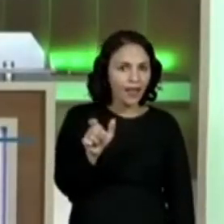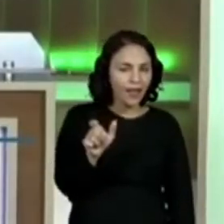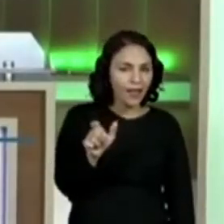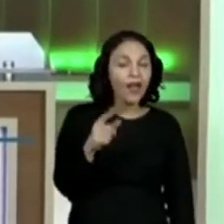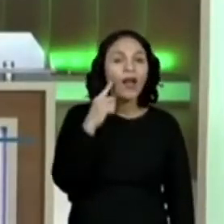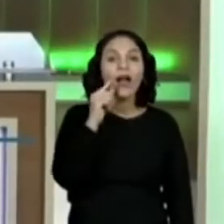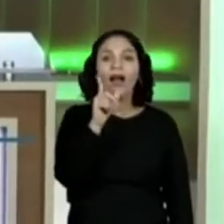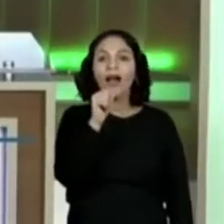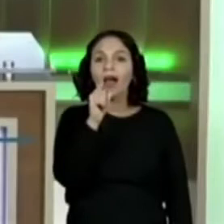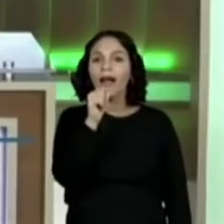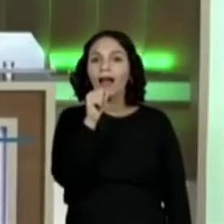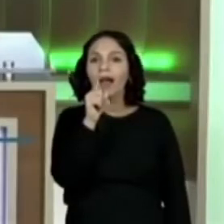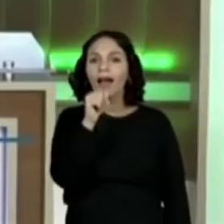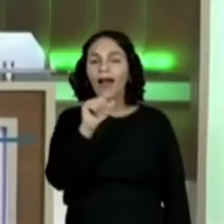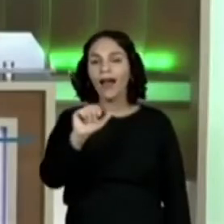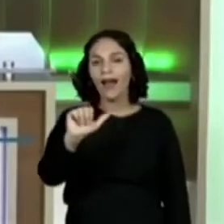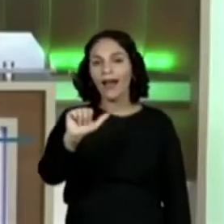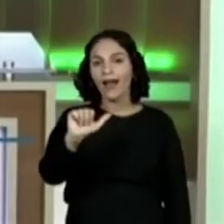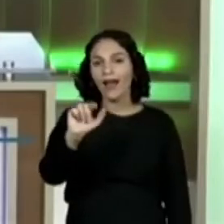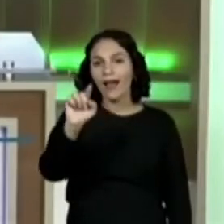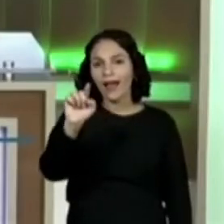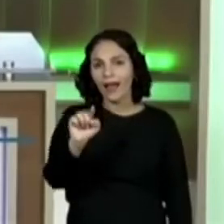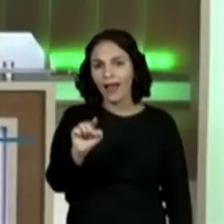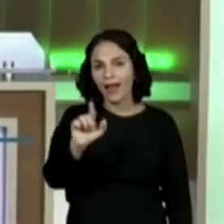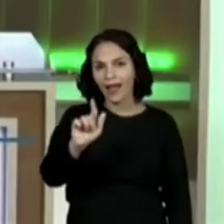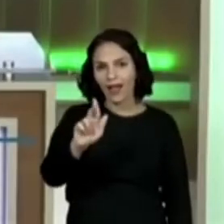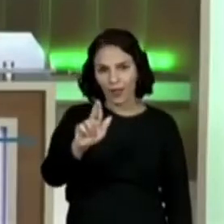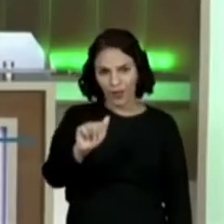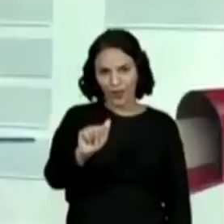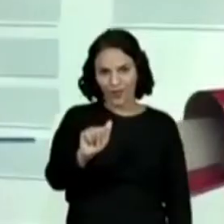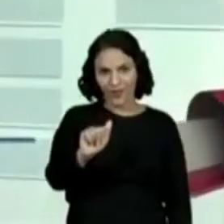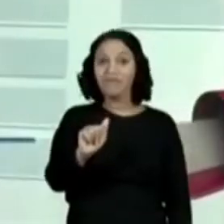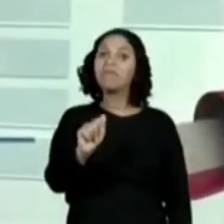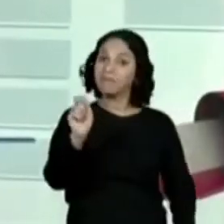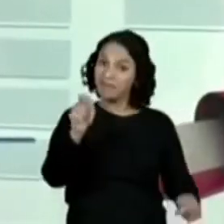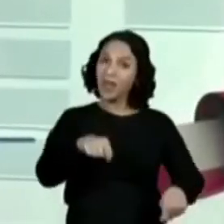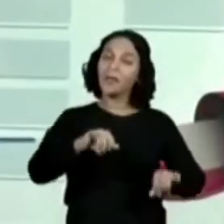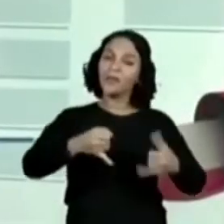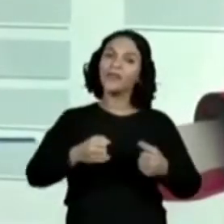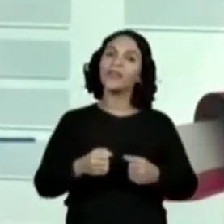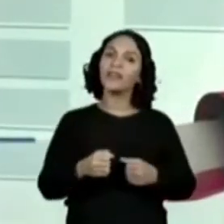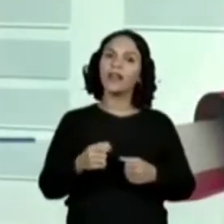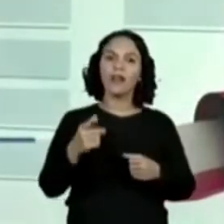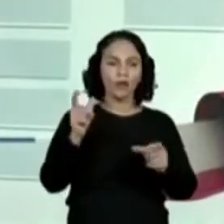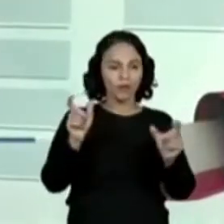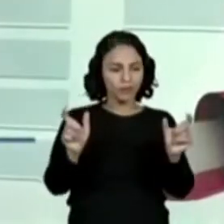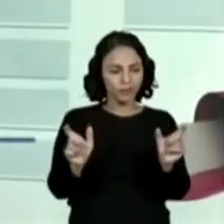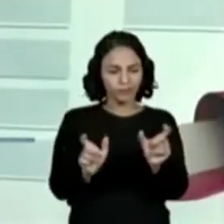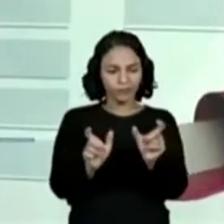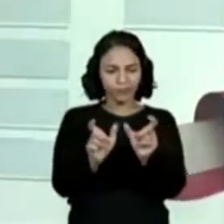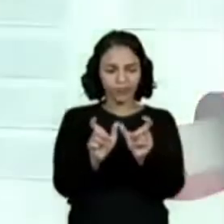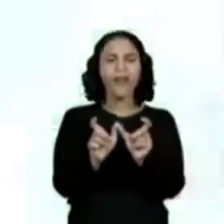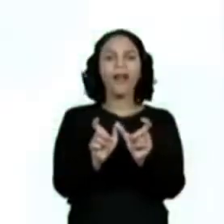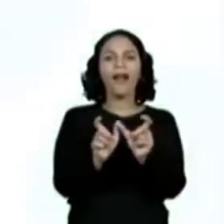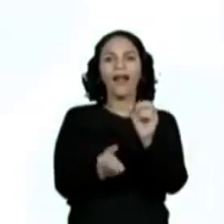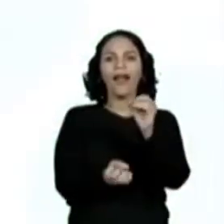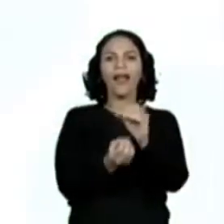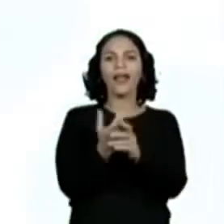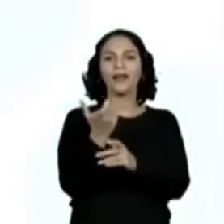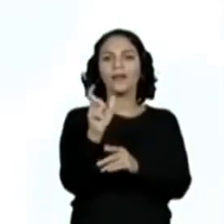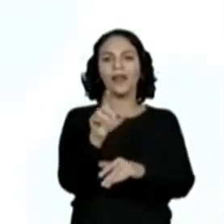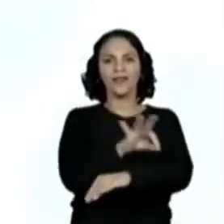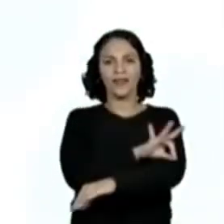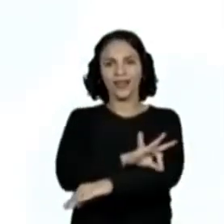Água. Vamos utilizar então esse trecho? Vamos. Então, para régua.